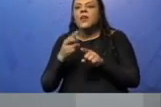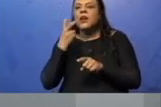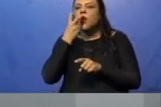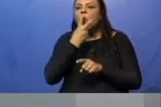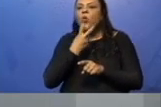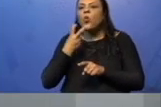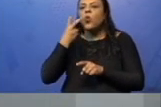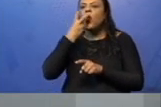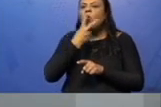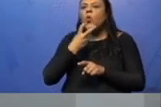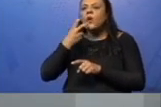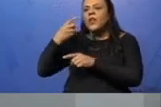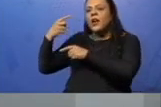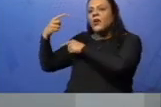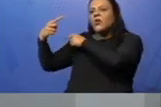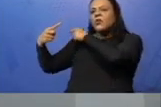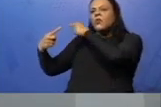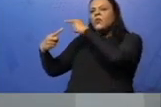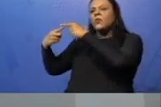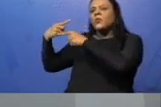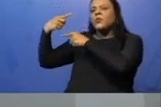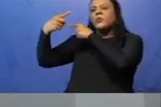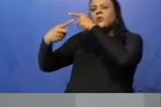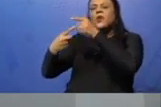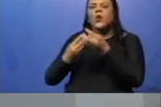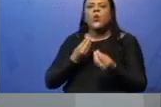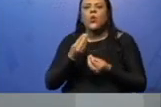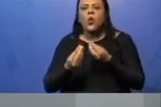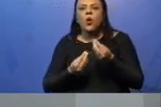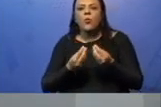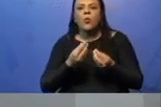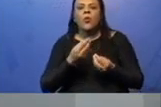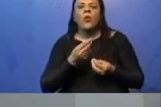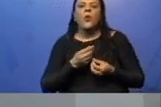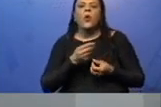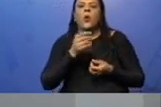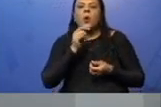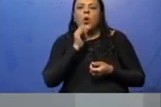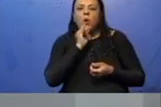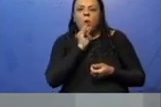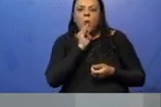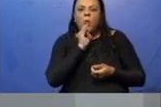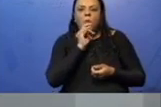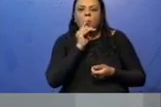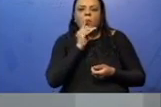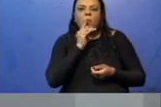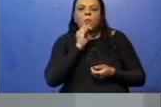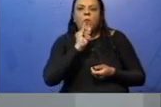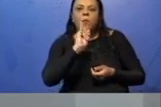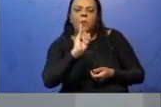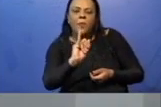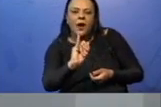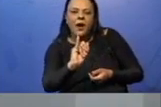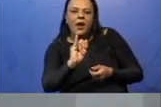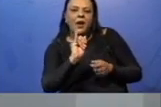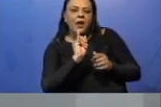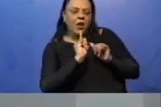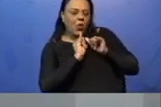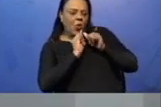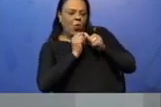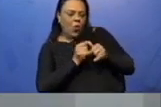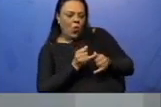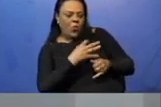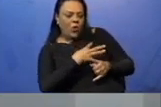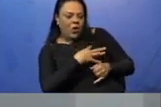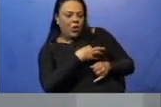assim? Elas são contadas de pai para filho. Quando elas começaram, elas surgiram com qual intuito?